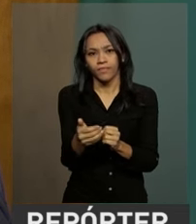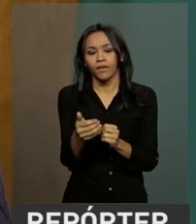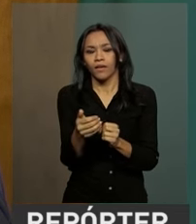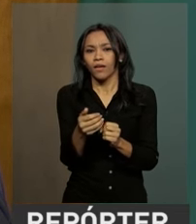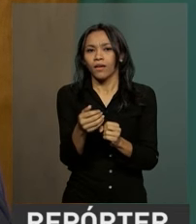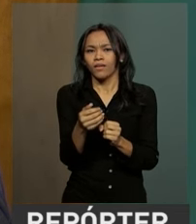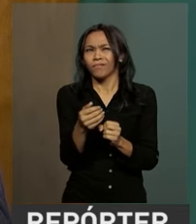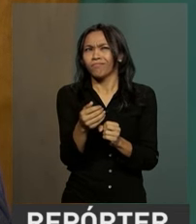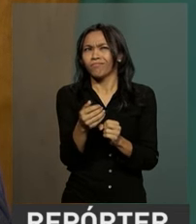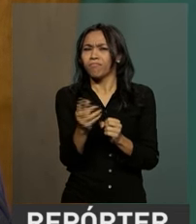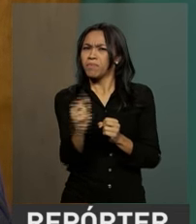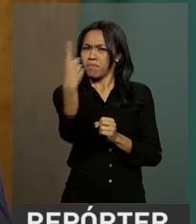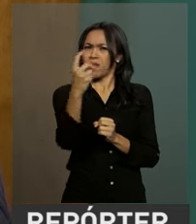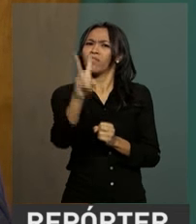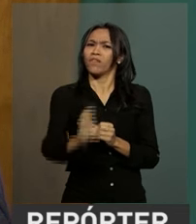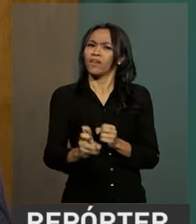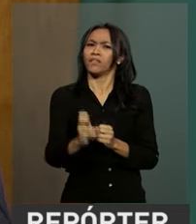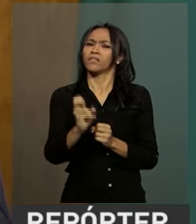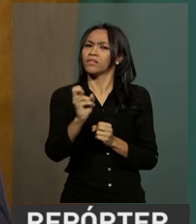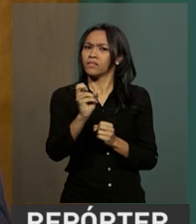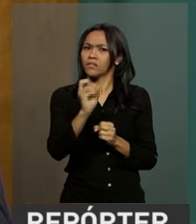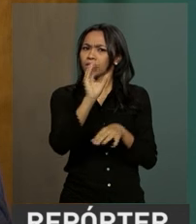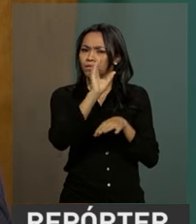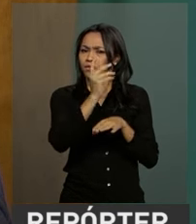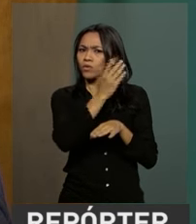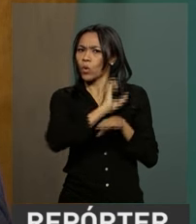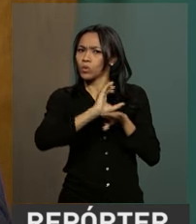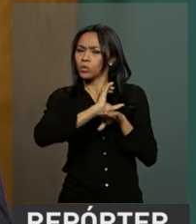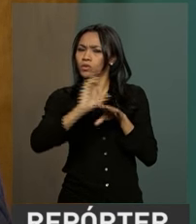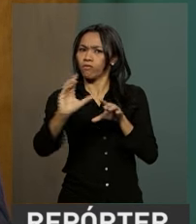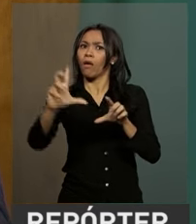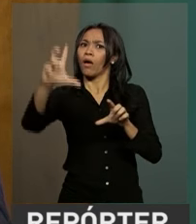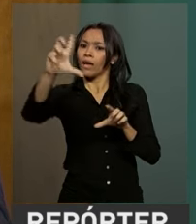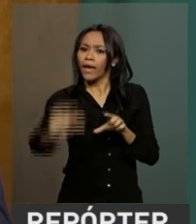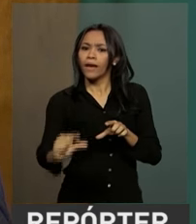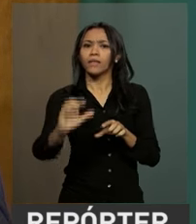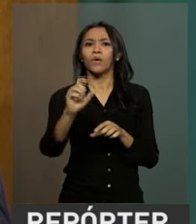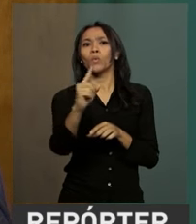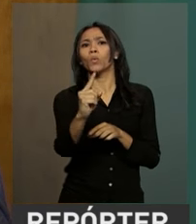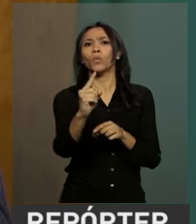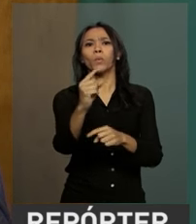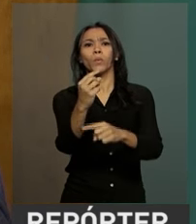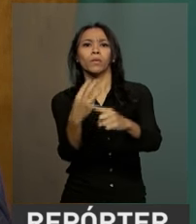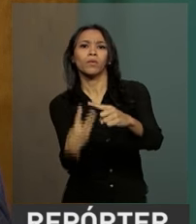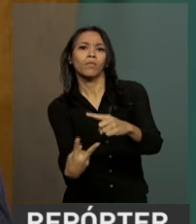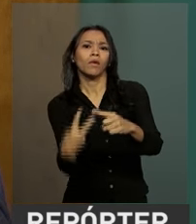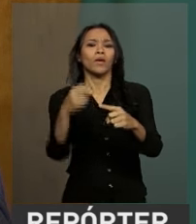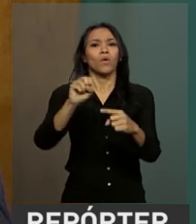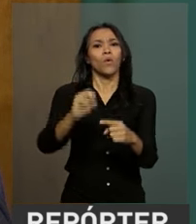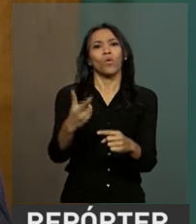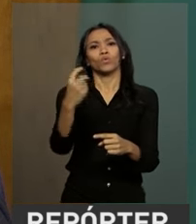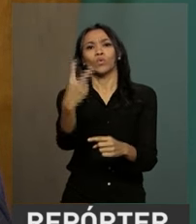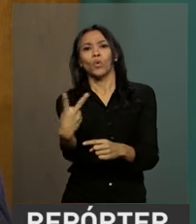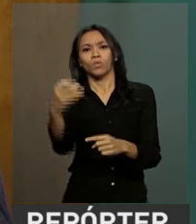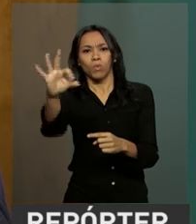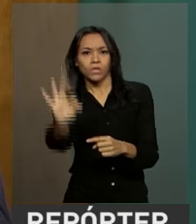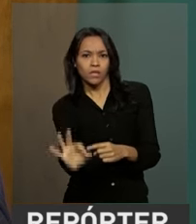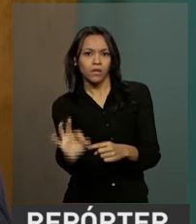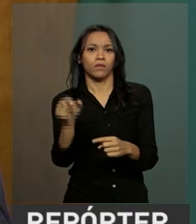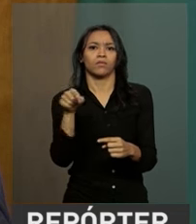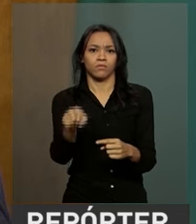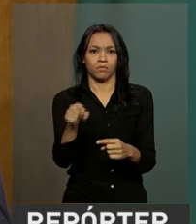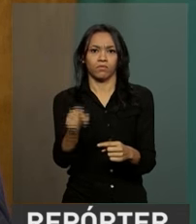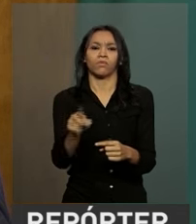desde a Constituição, uma queda de 1,5% a 2% do percentual